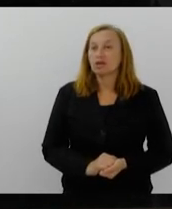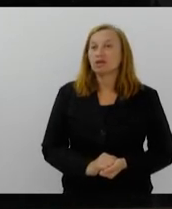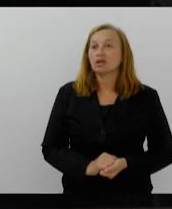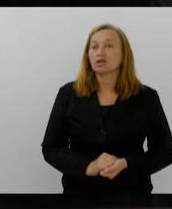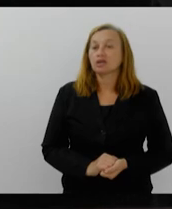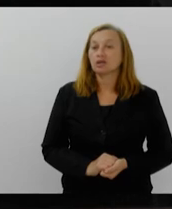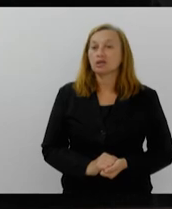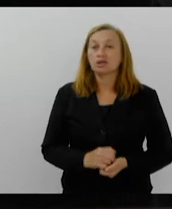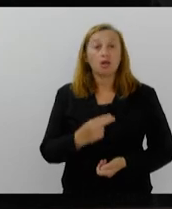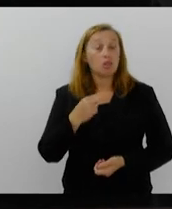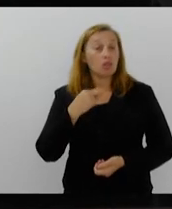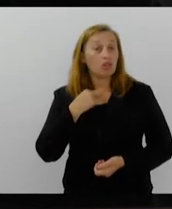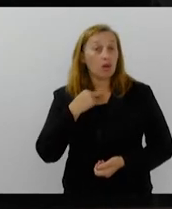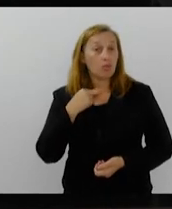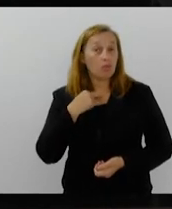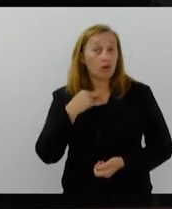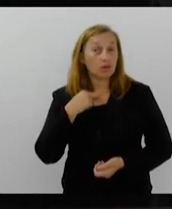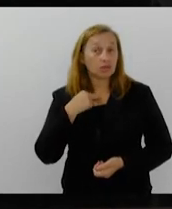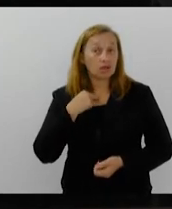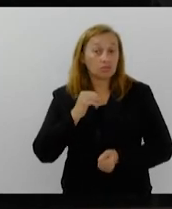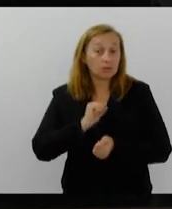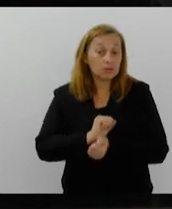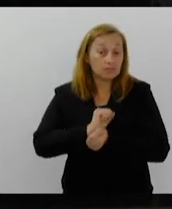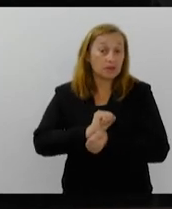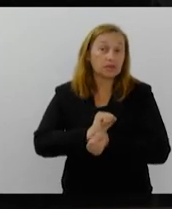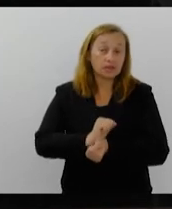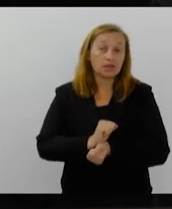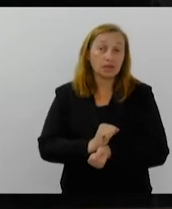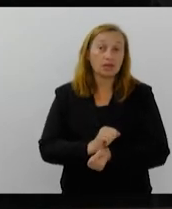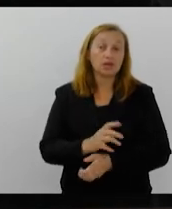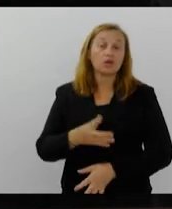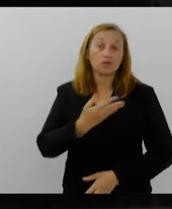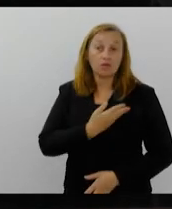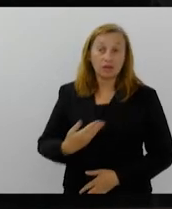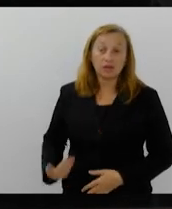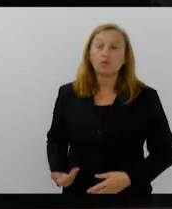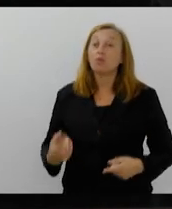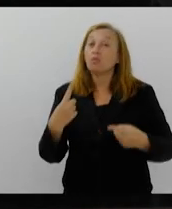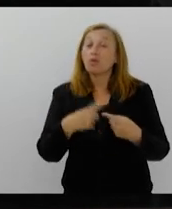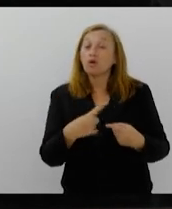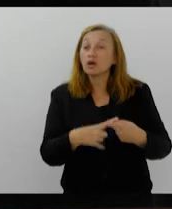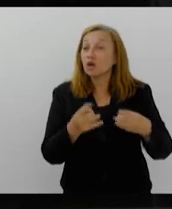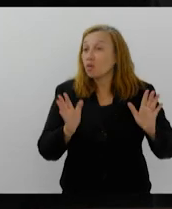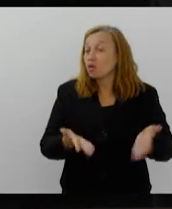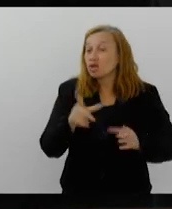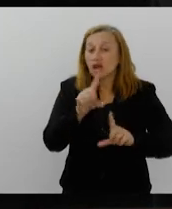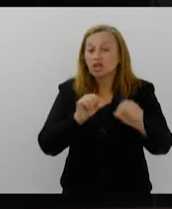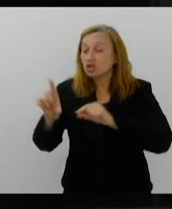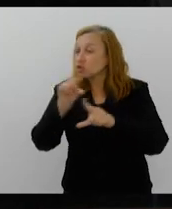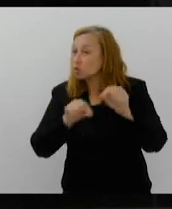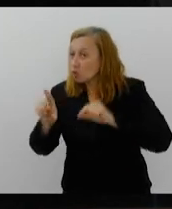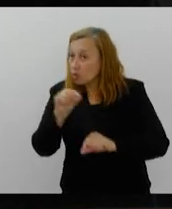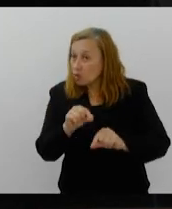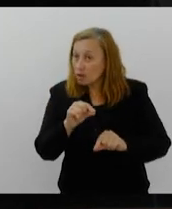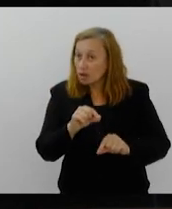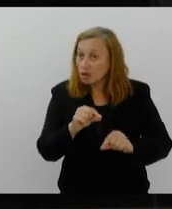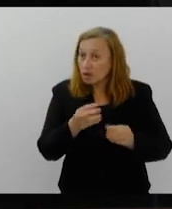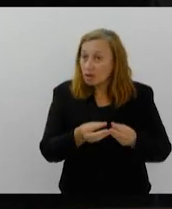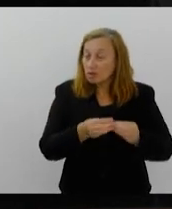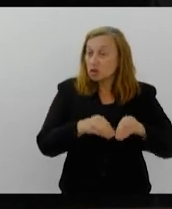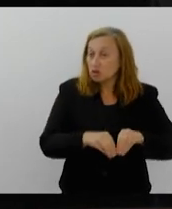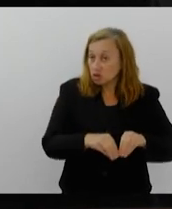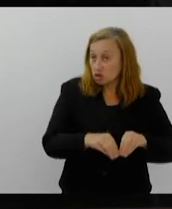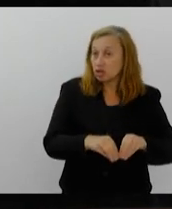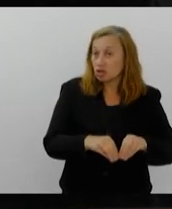Cláudio Castro. E precisamos estar cientes e atentos disso, porque hoje As escolhas alarmam diretamente quais